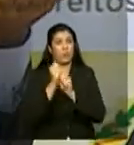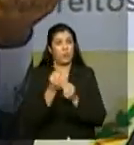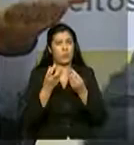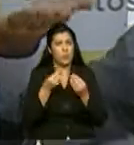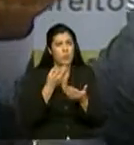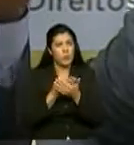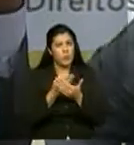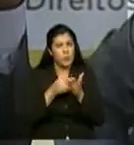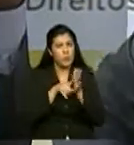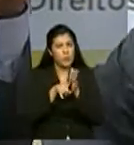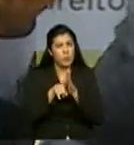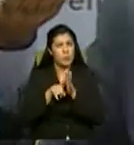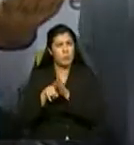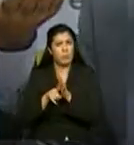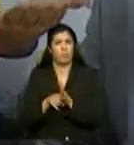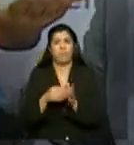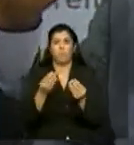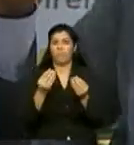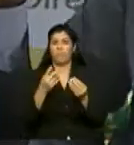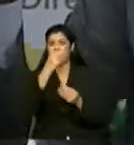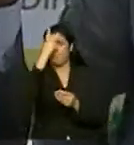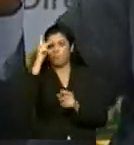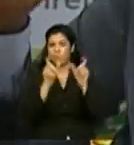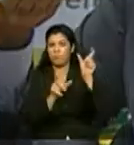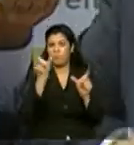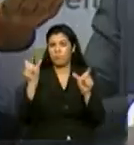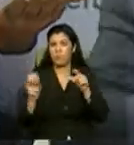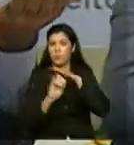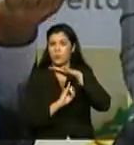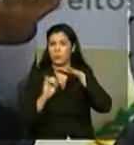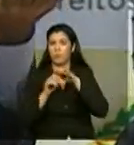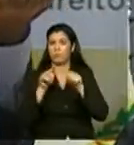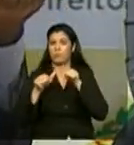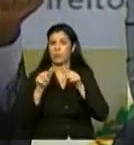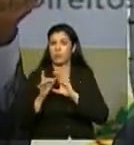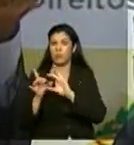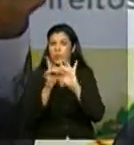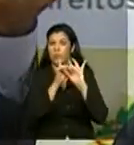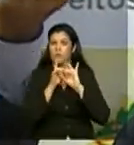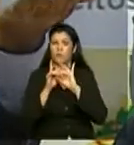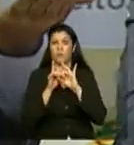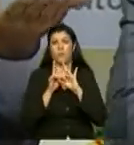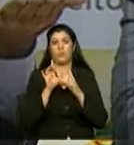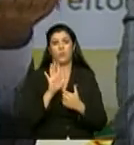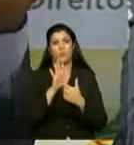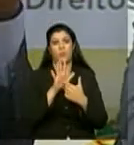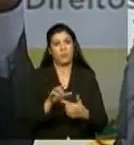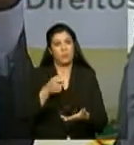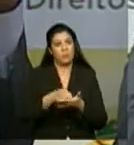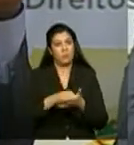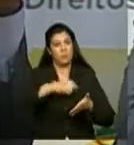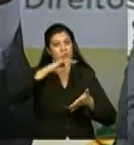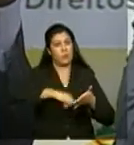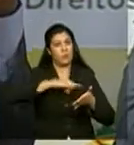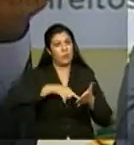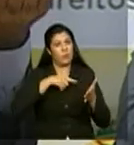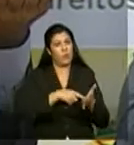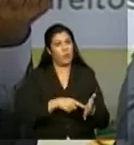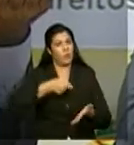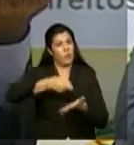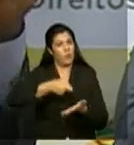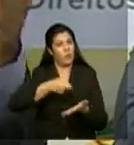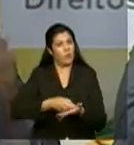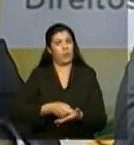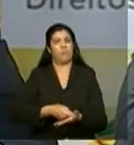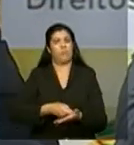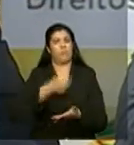tempo de muitos peritos de muitas instituições que se reflete nesse laudo com mutti o rigor científico